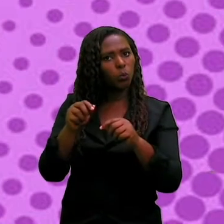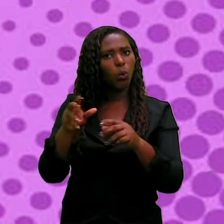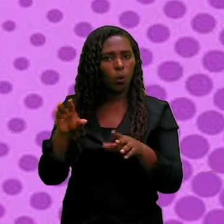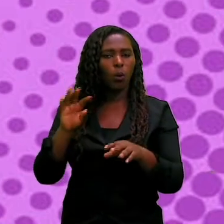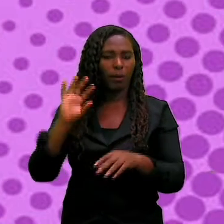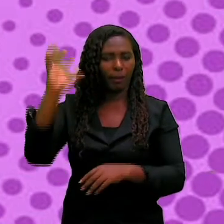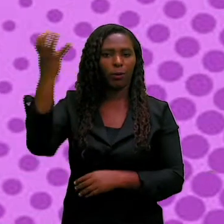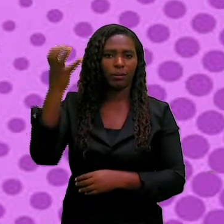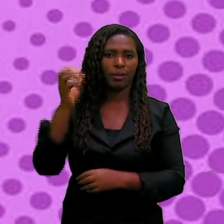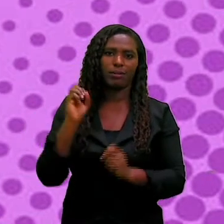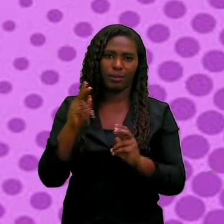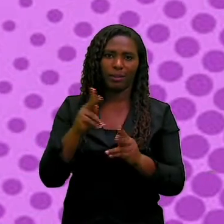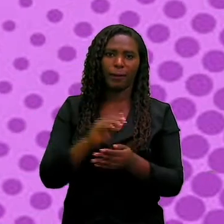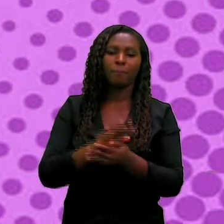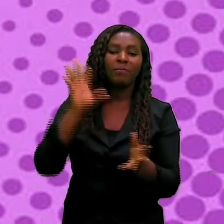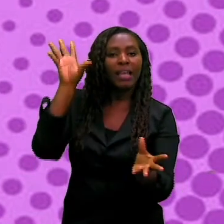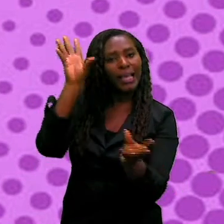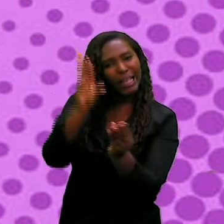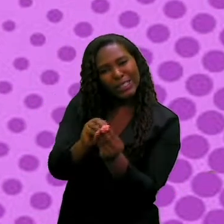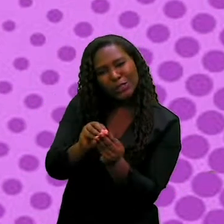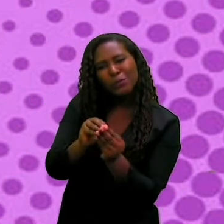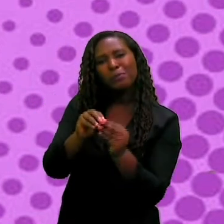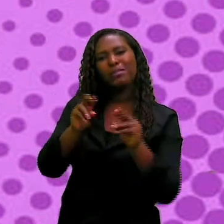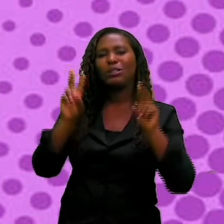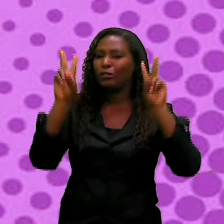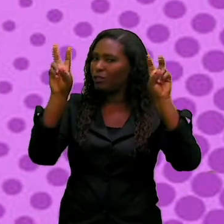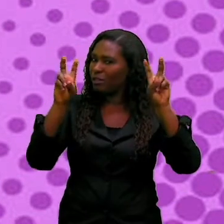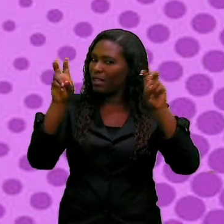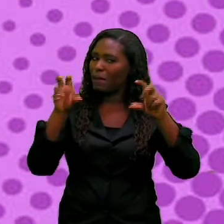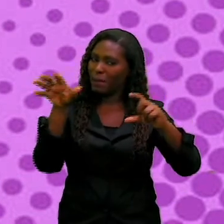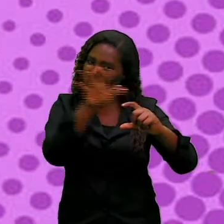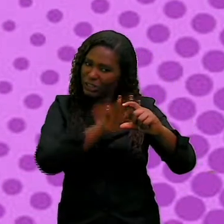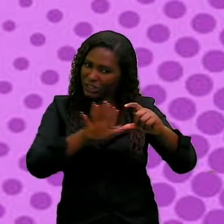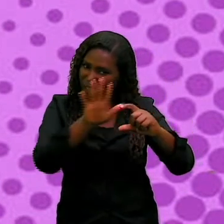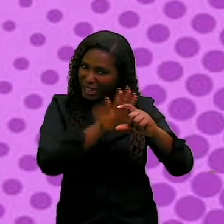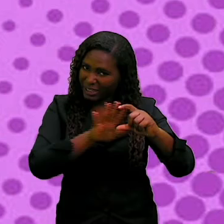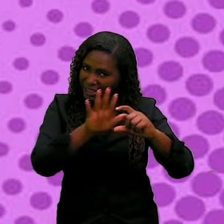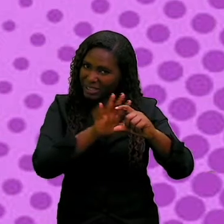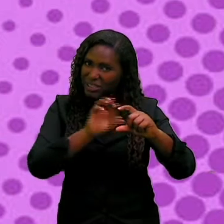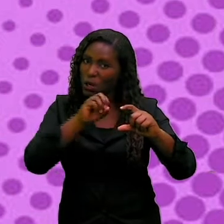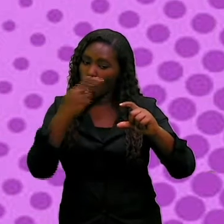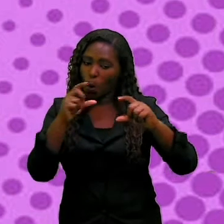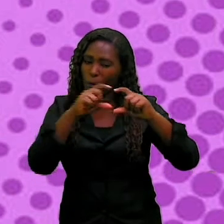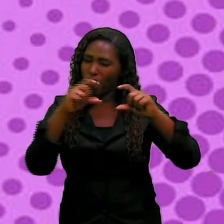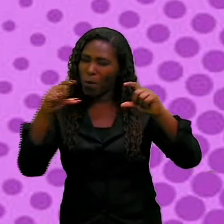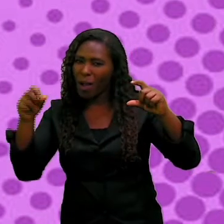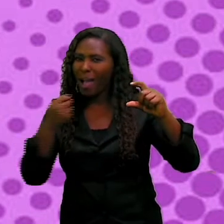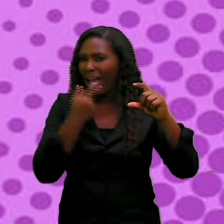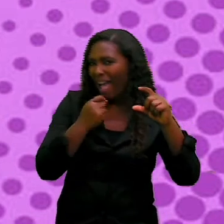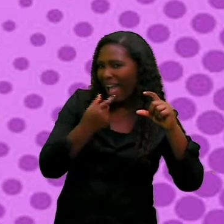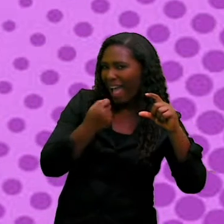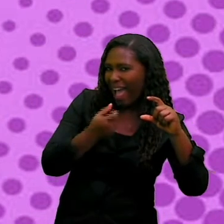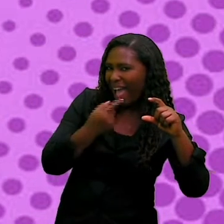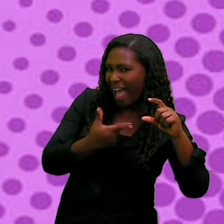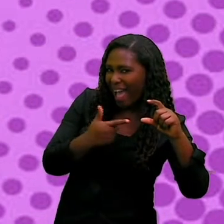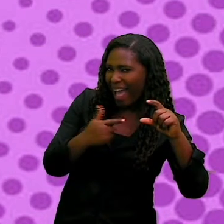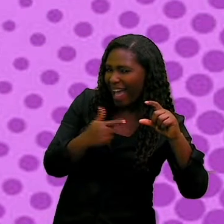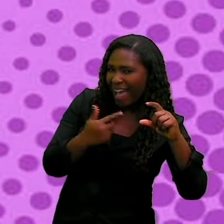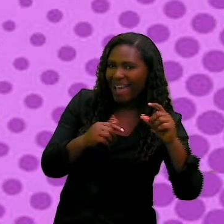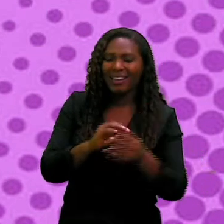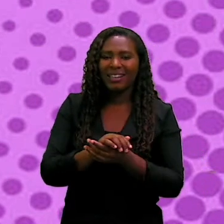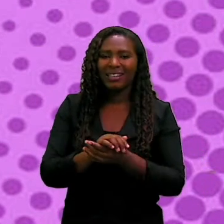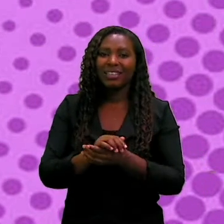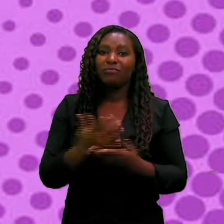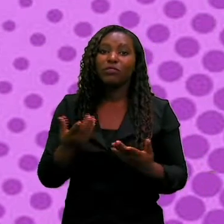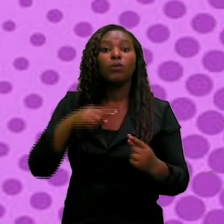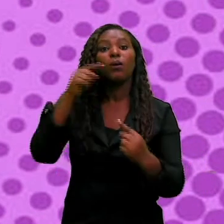resumindo aí o nosso assunto sobre charge, o seu principal objetivo é o quê? transmitir uma visão crítica sobre